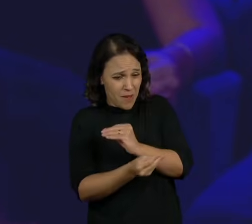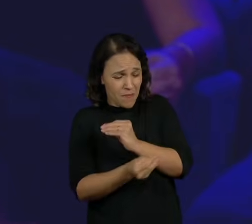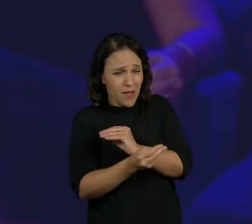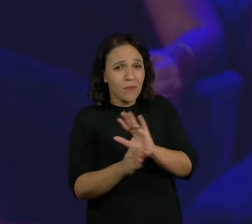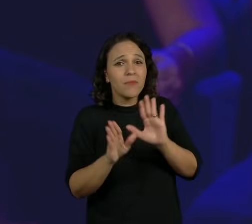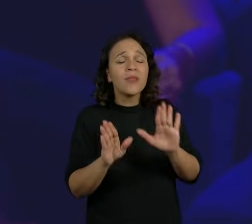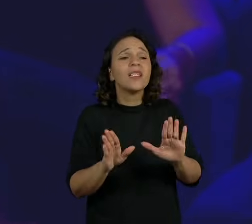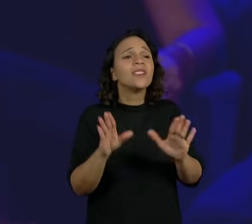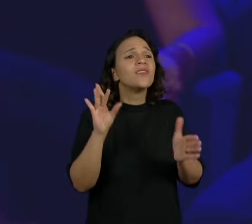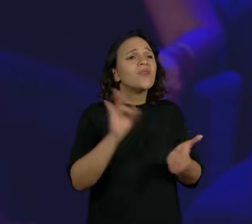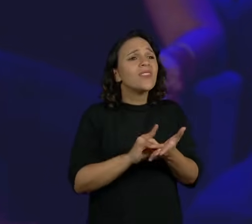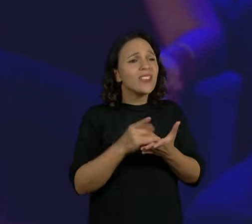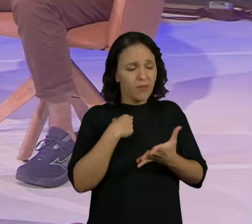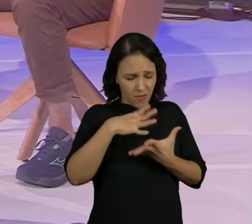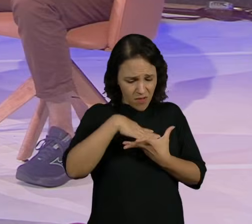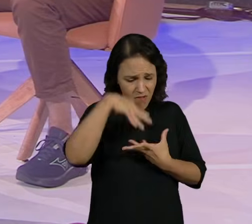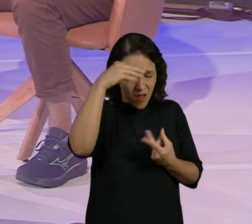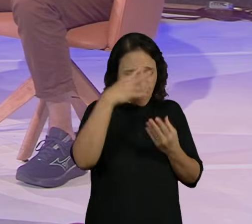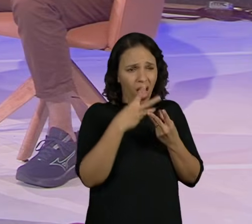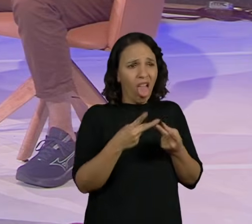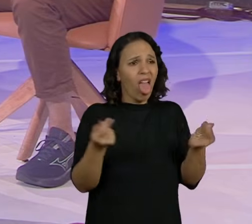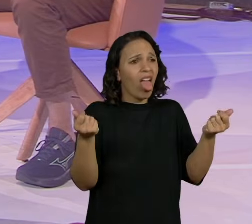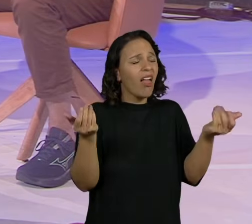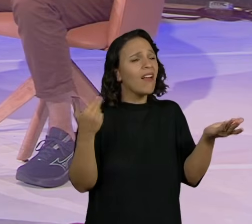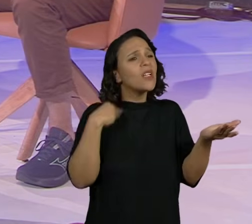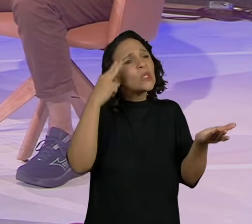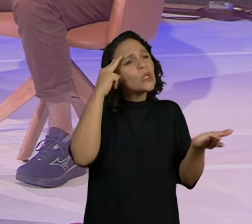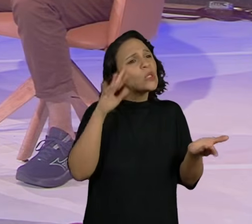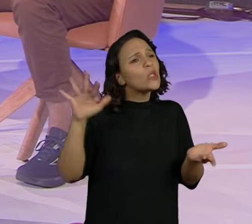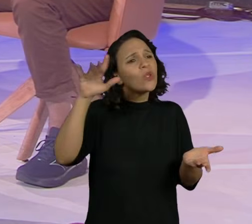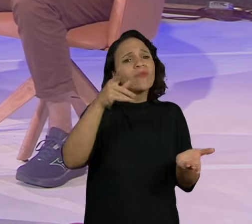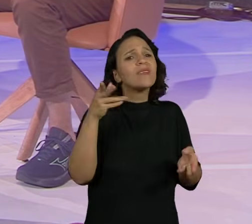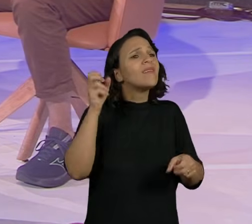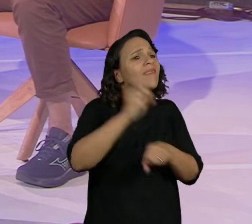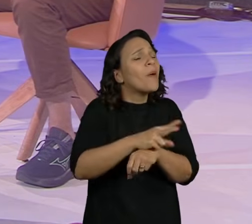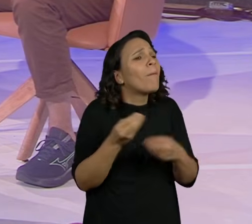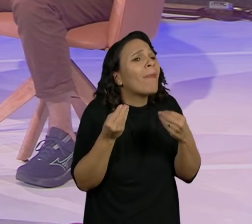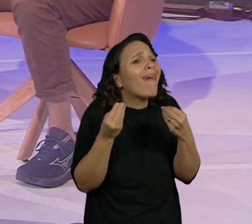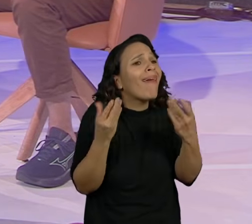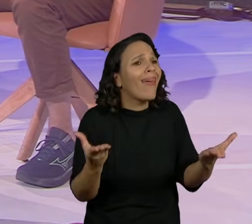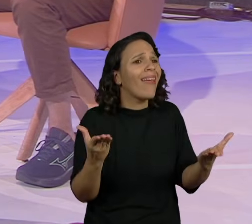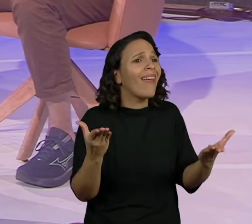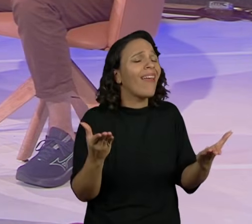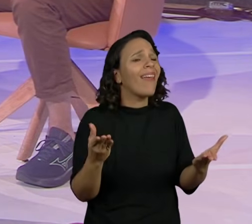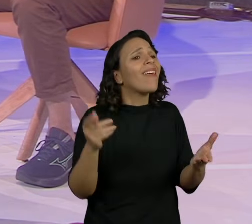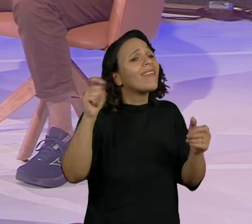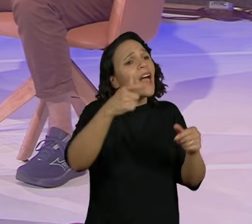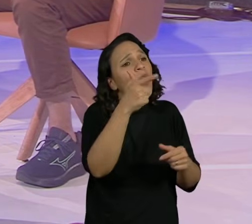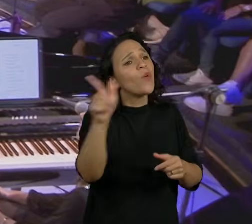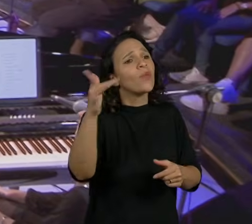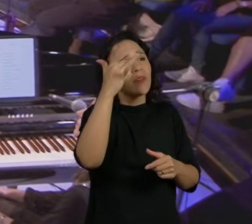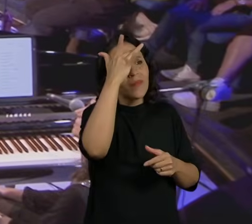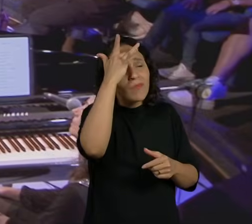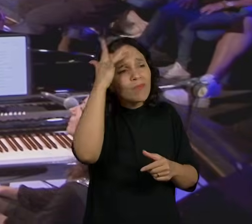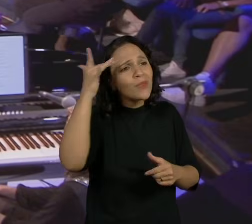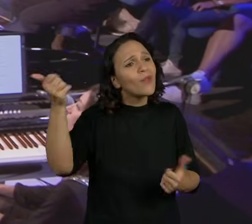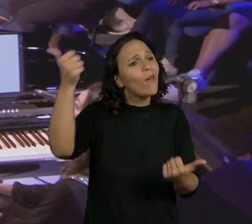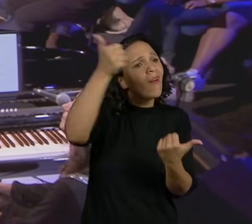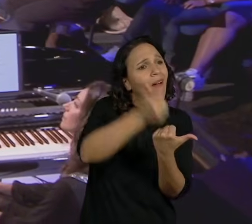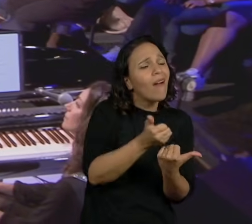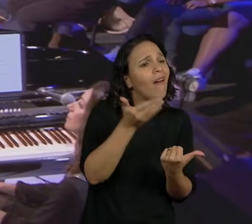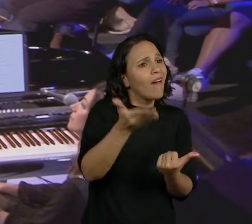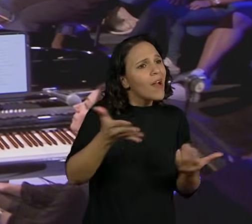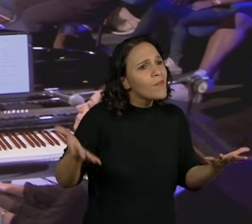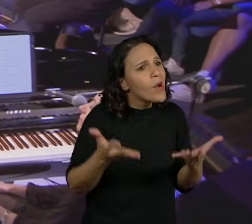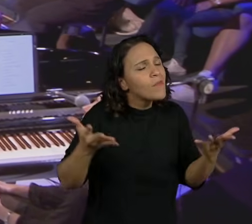é uma corrupção de alma. Você não tem um sonho, o que você está fazendo aí, cara? Ocupando esse espaço por quê, né? É impressionante. E a gente tem